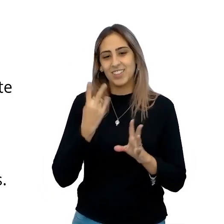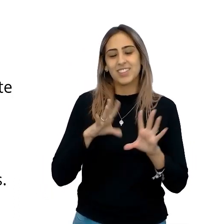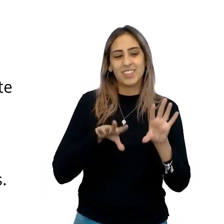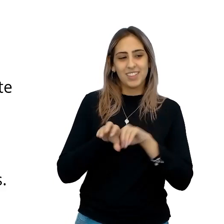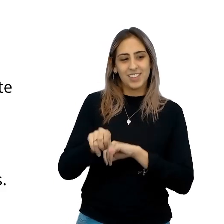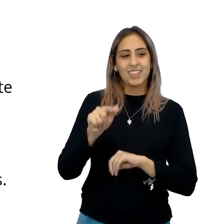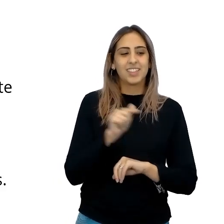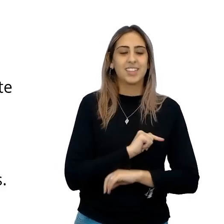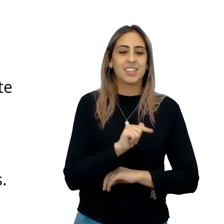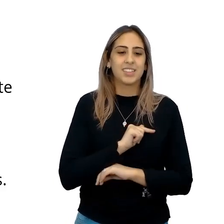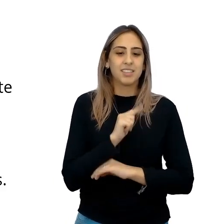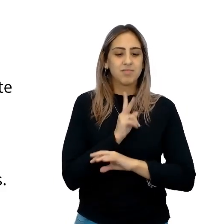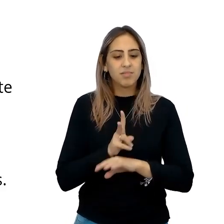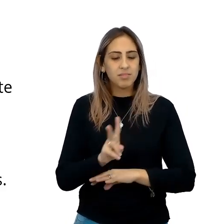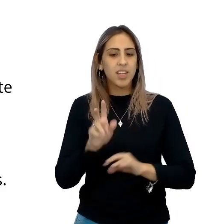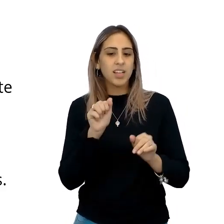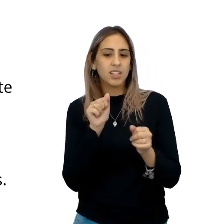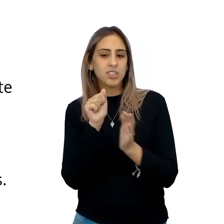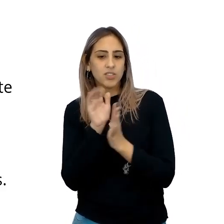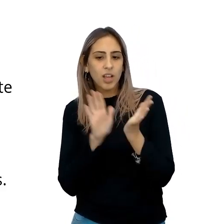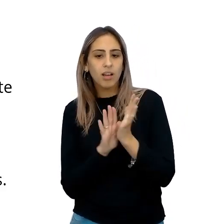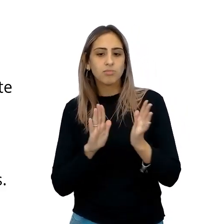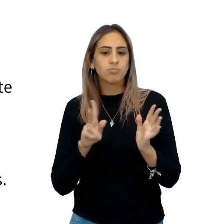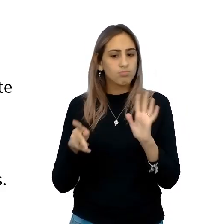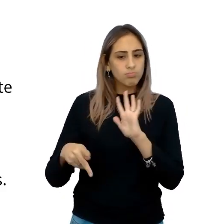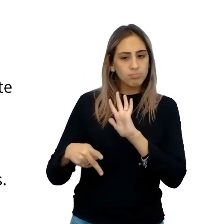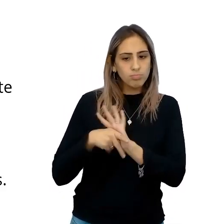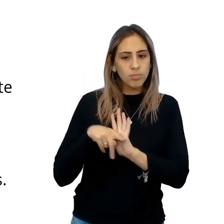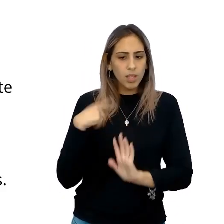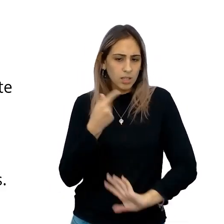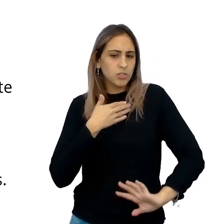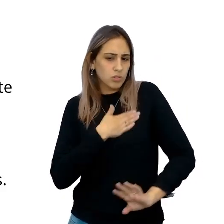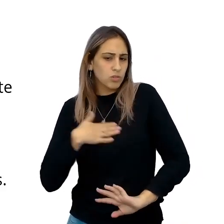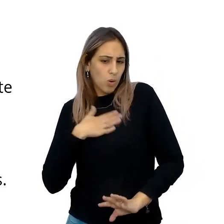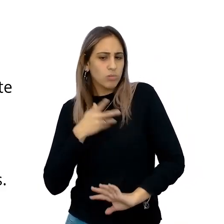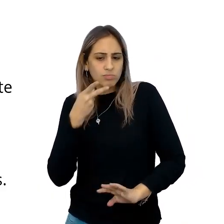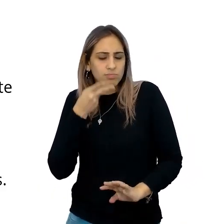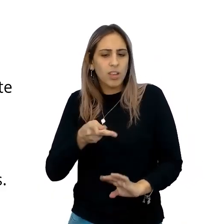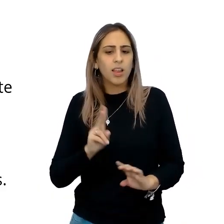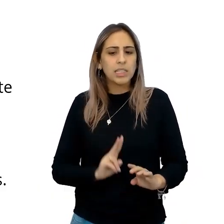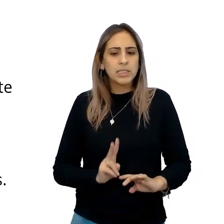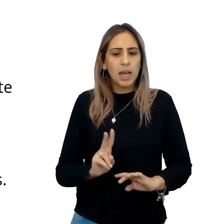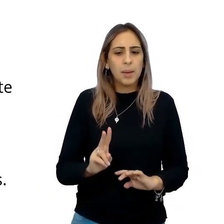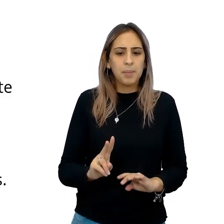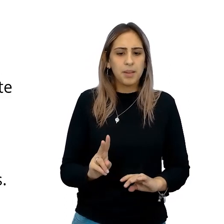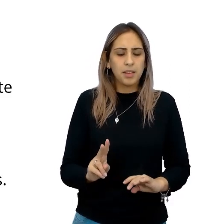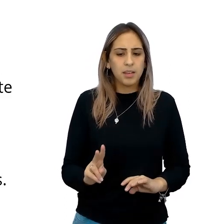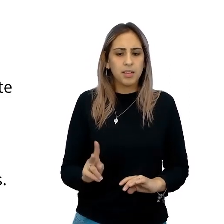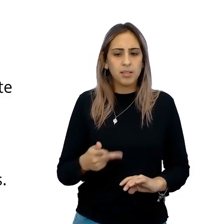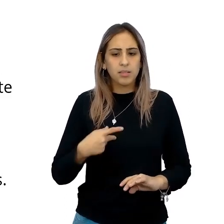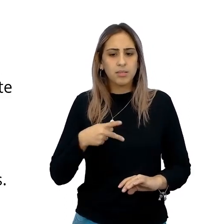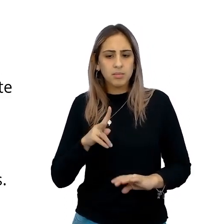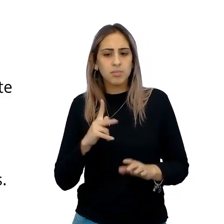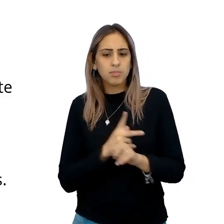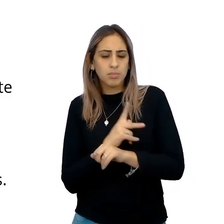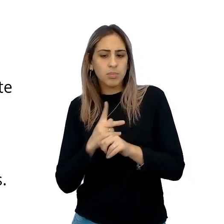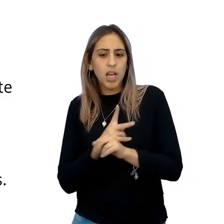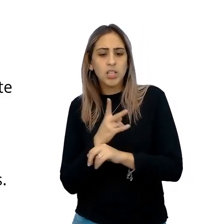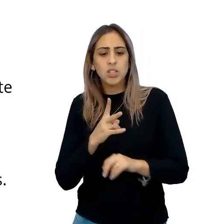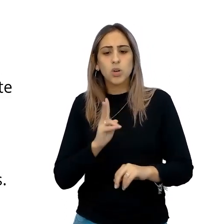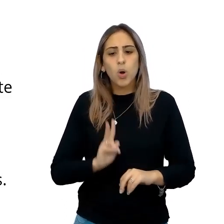formações, temos sempre as atividades para desdobramento. A gente gosta de reforçar que sempre vamos procurar dar